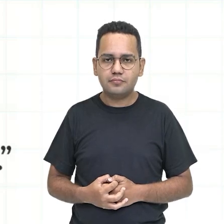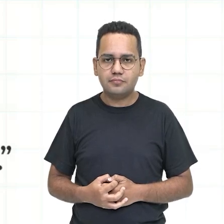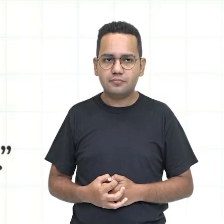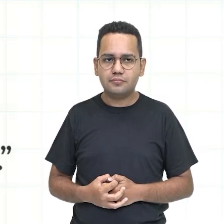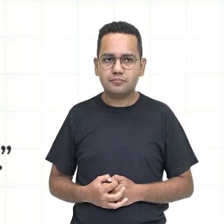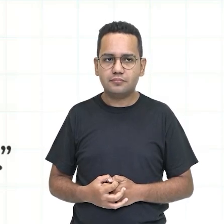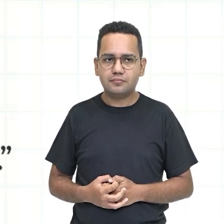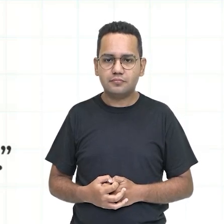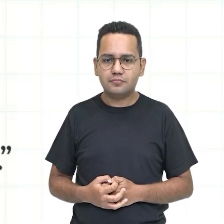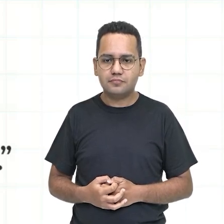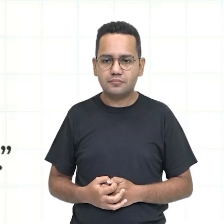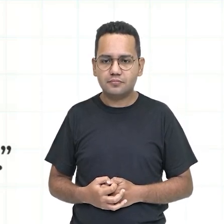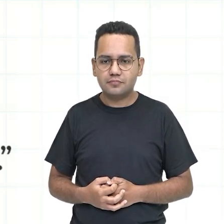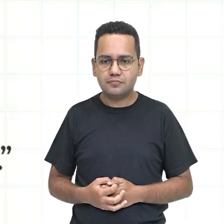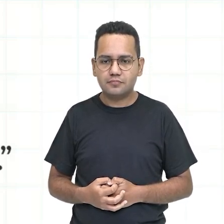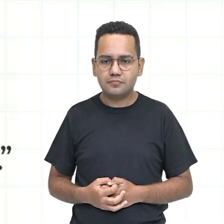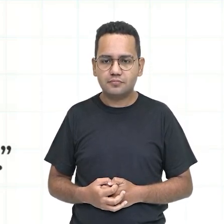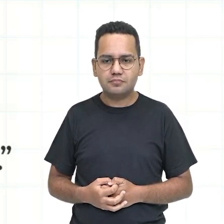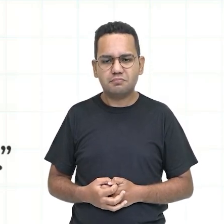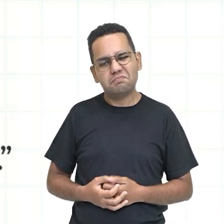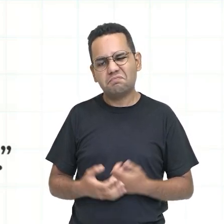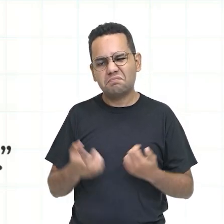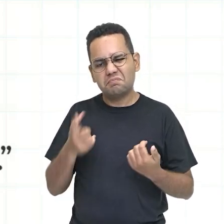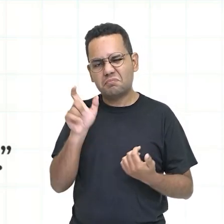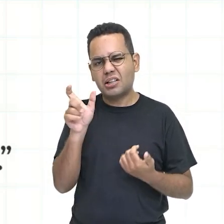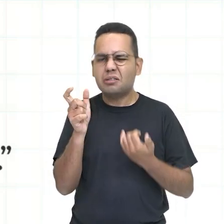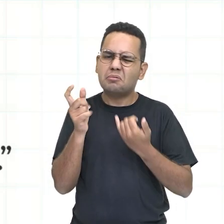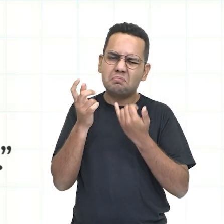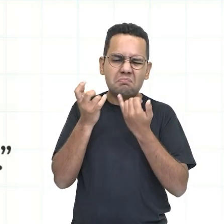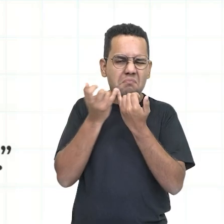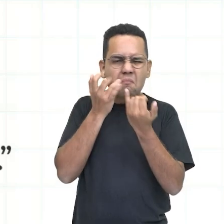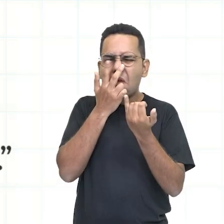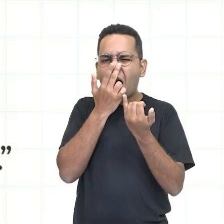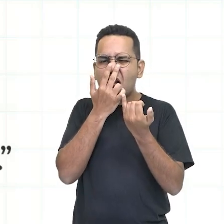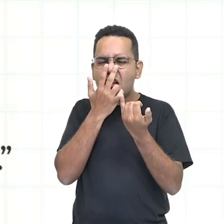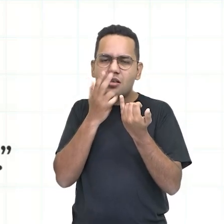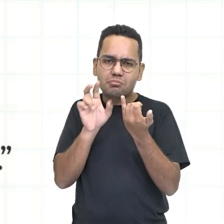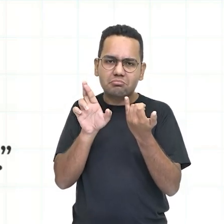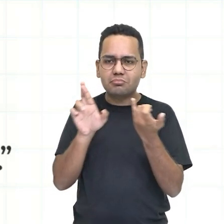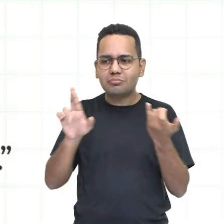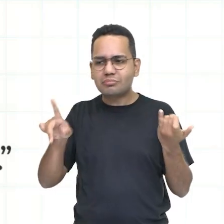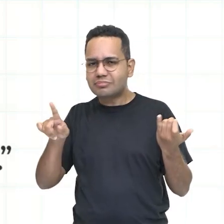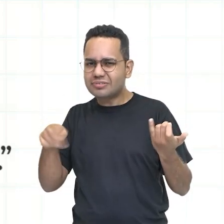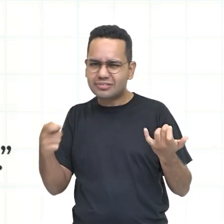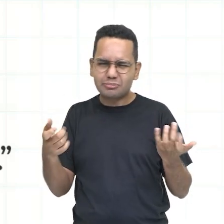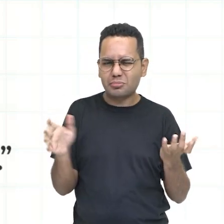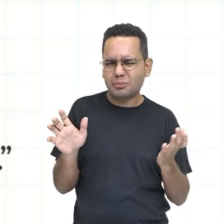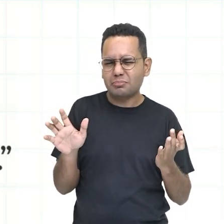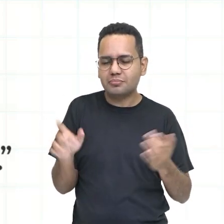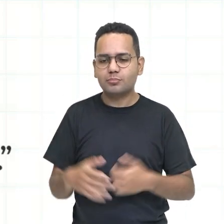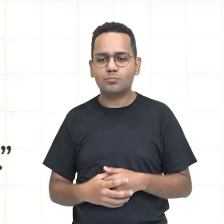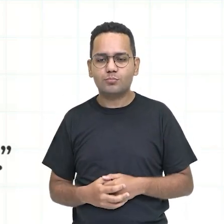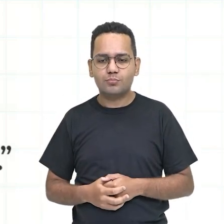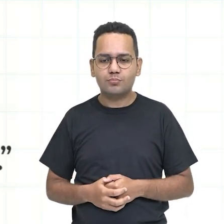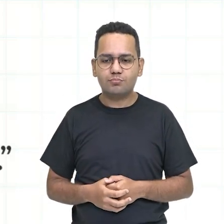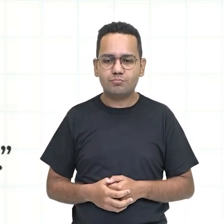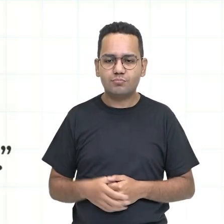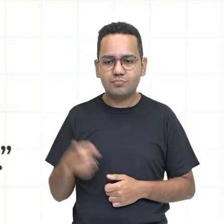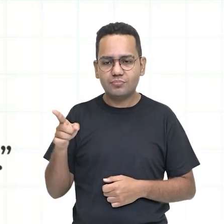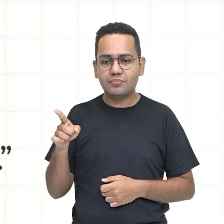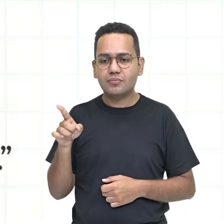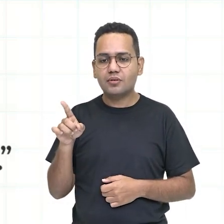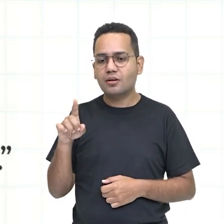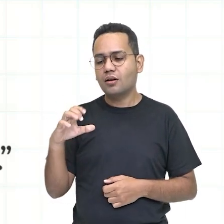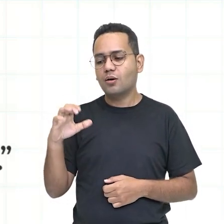cultures. Different, bem parecido com o nosso português, né? Diferentes. Diferentes o quê? Cultures. Você já deve ter